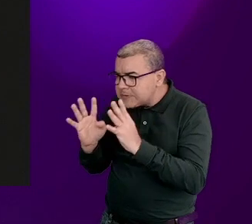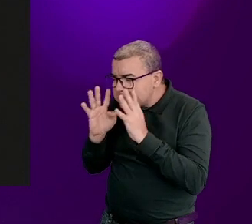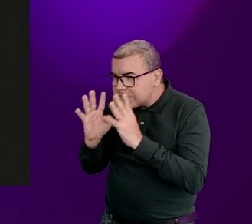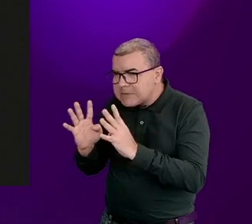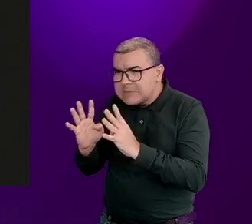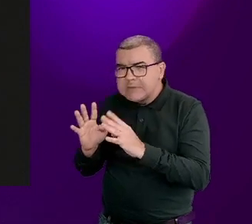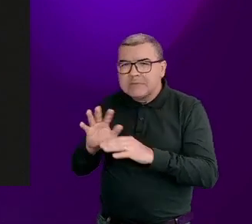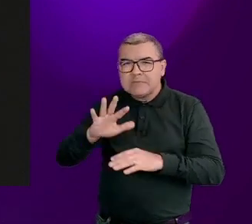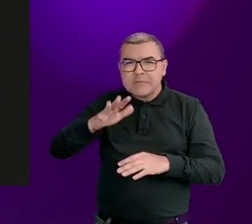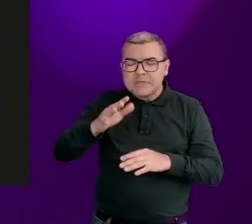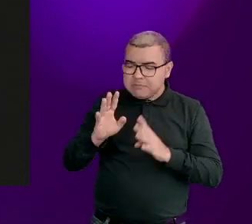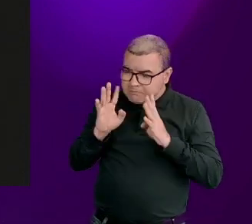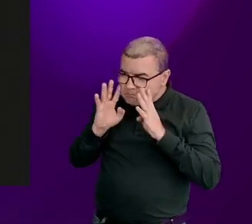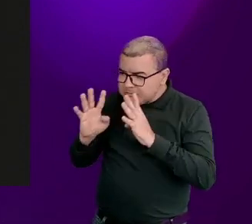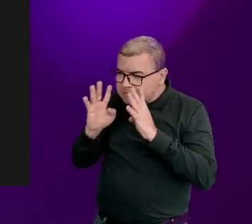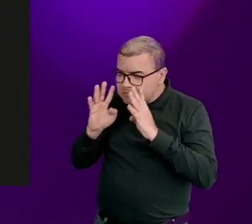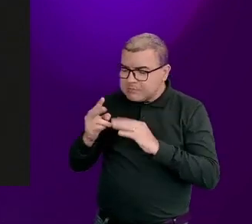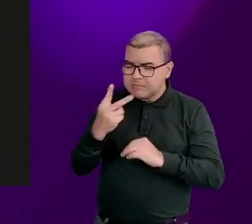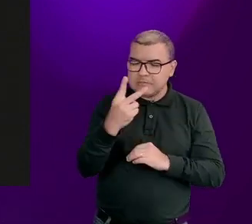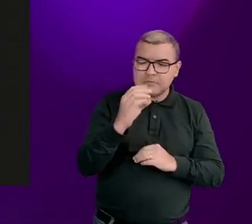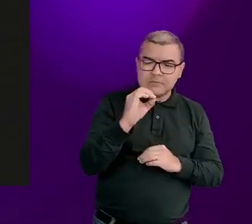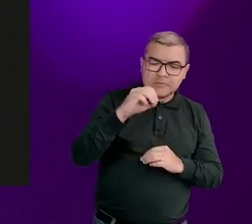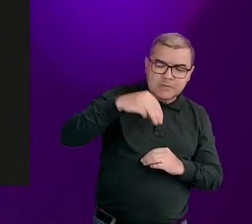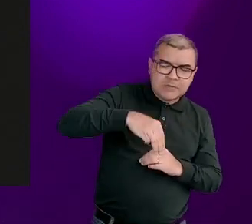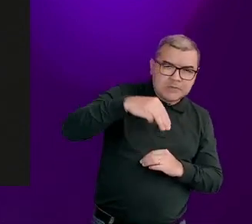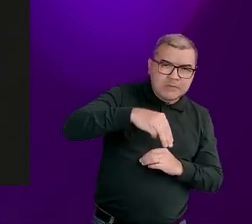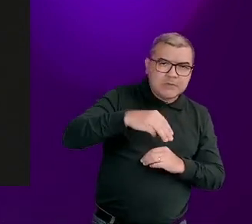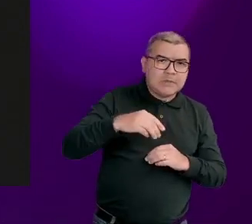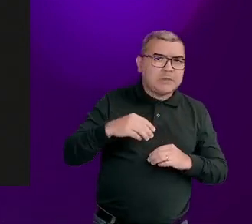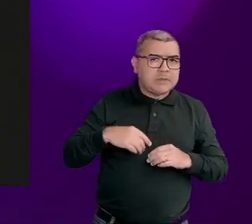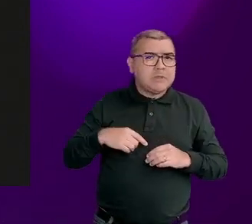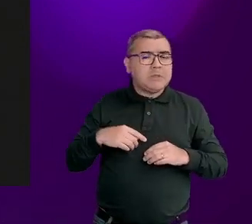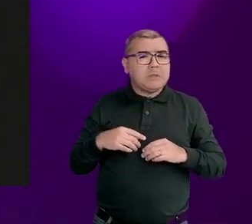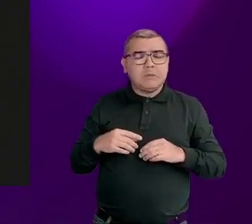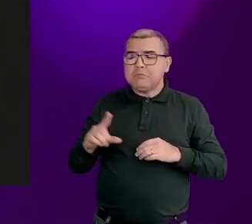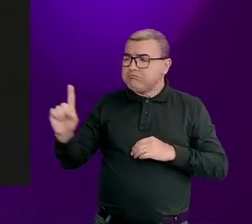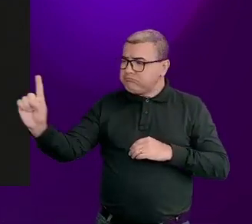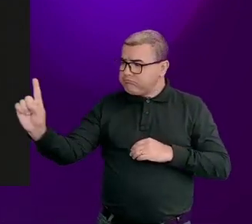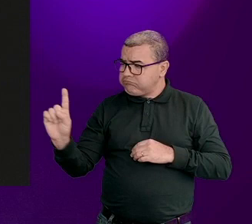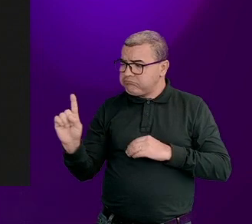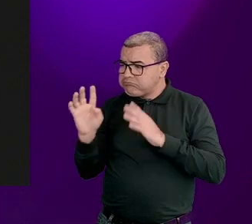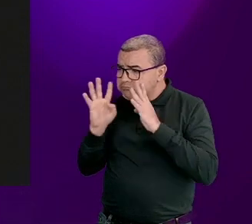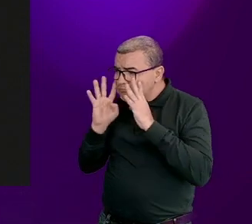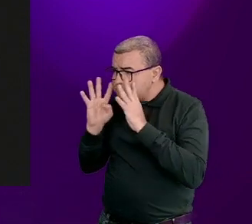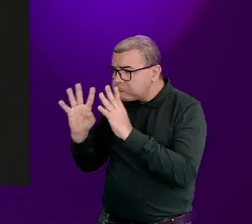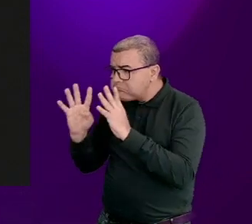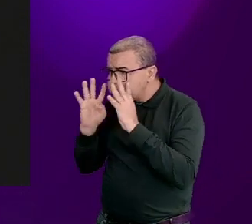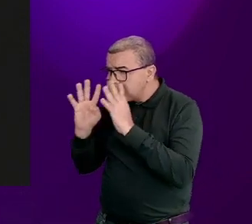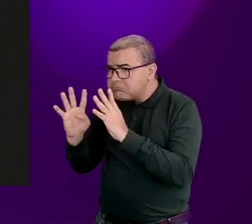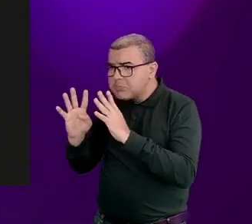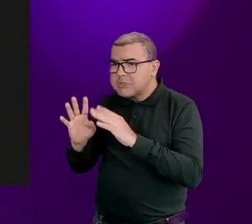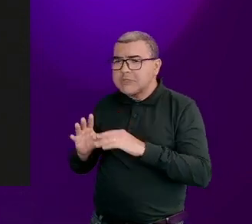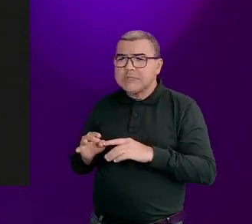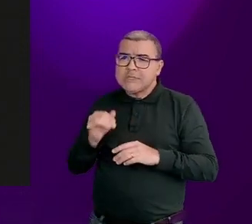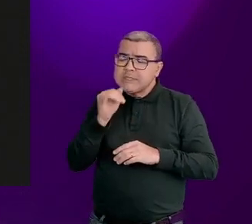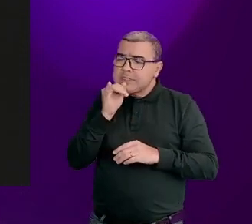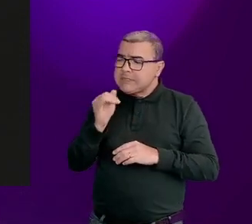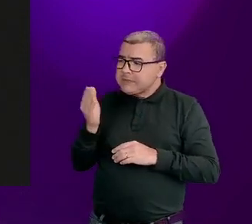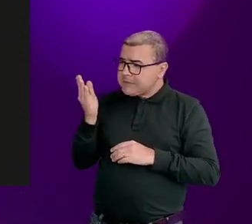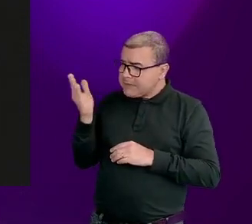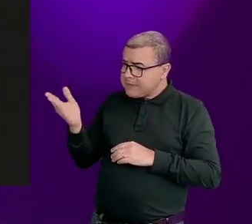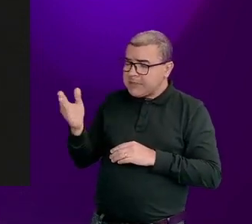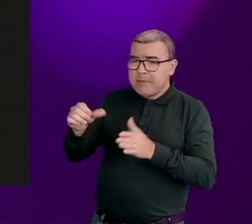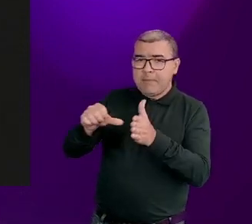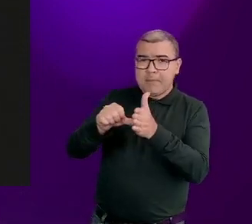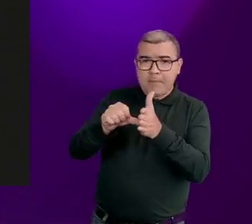uma consulta médica, né? Olha, eu atendo pacientes, né? É impossível para mim, né? Se eu recebo um paciente